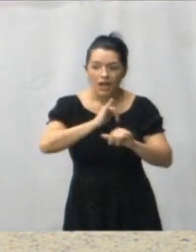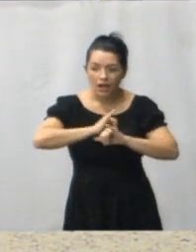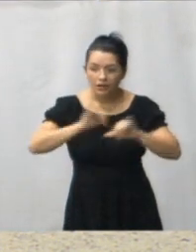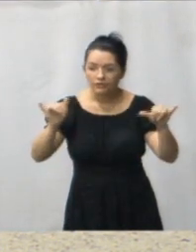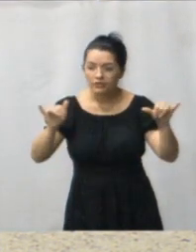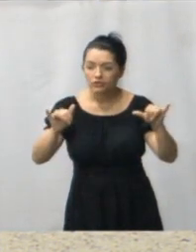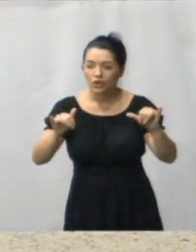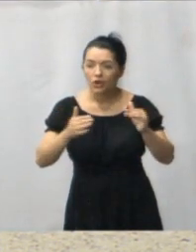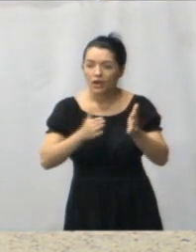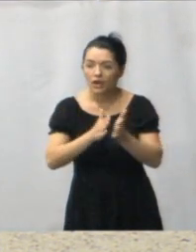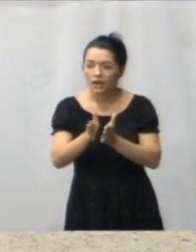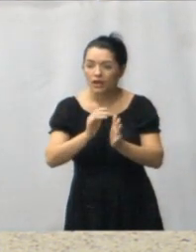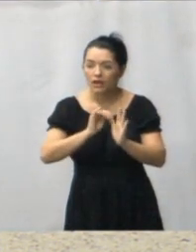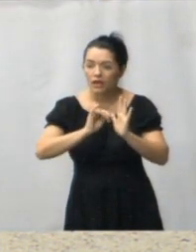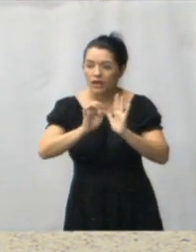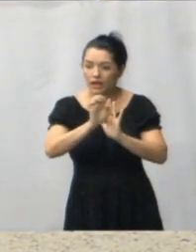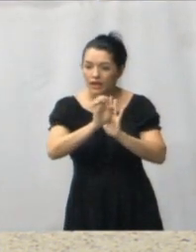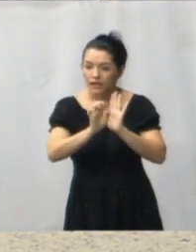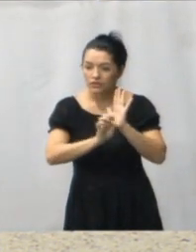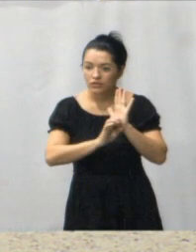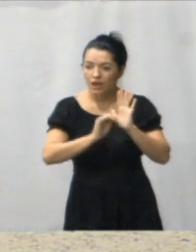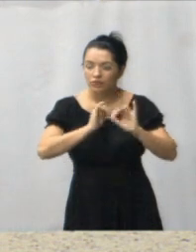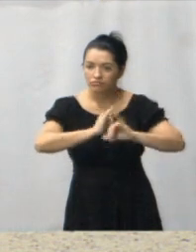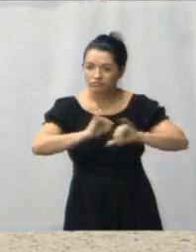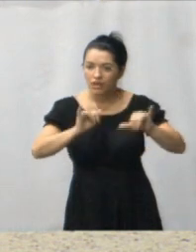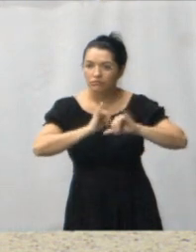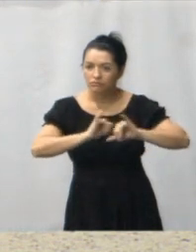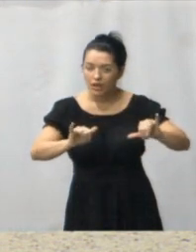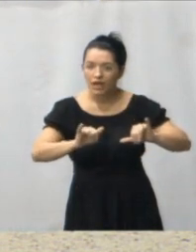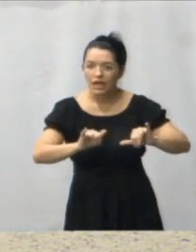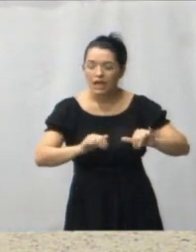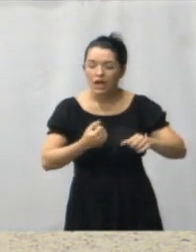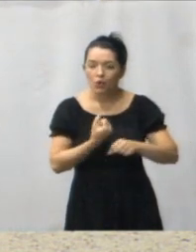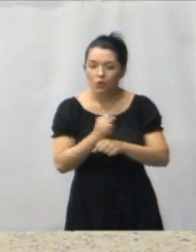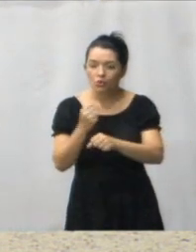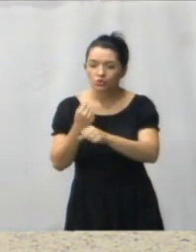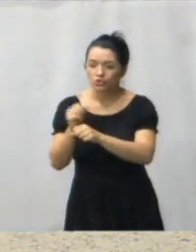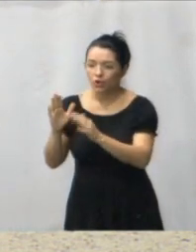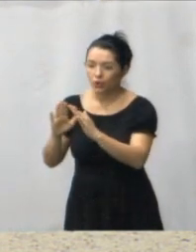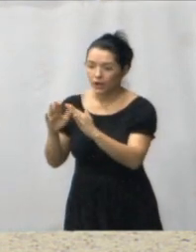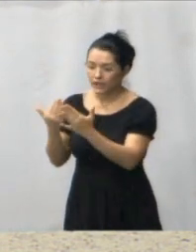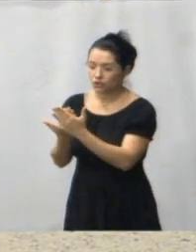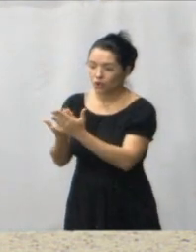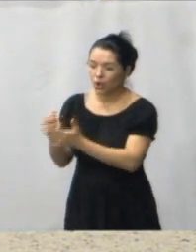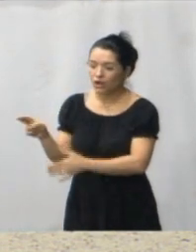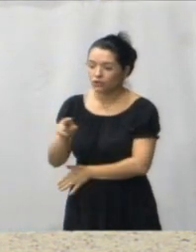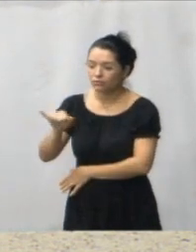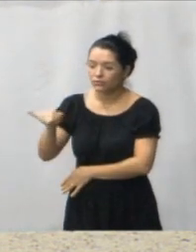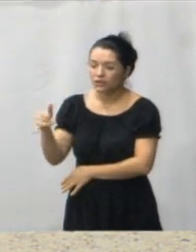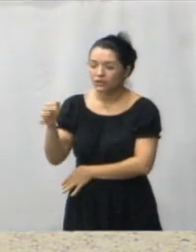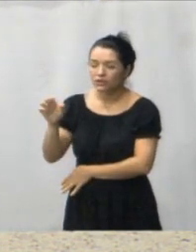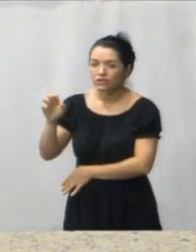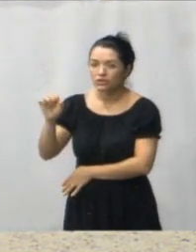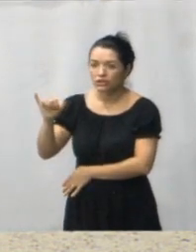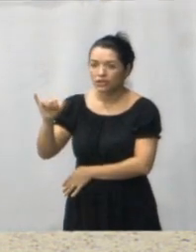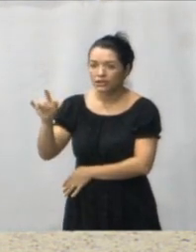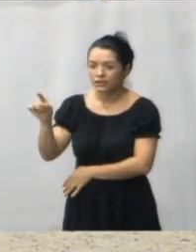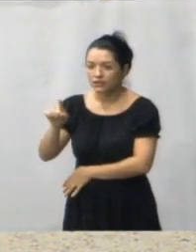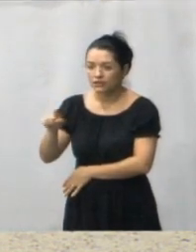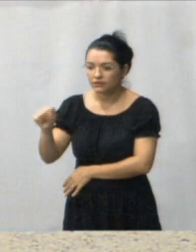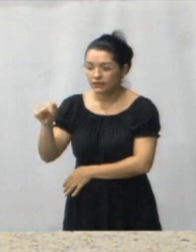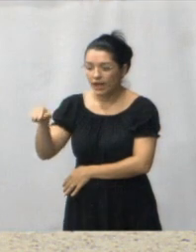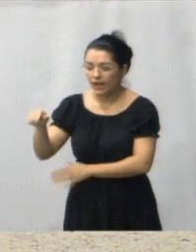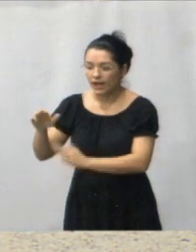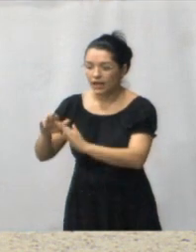escola Geisda, que tem as paredes de madeira lá em São Pedro, um grande avanço. Então o prefeito, ele tem um olhar atento